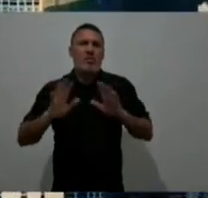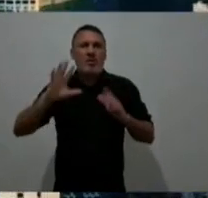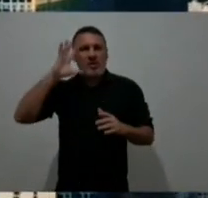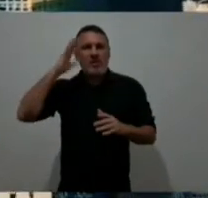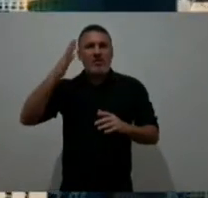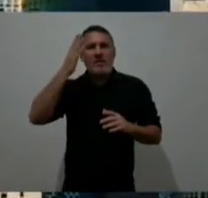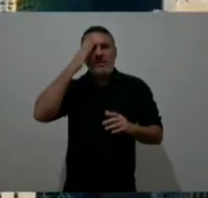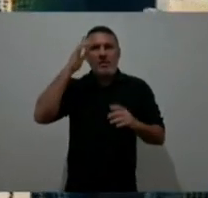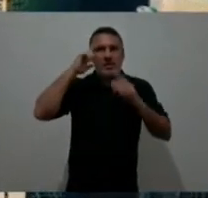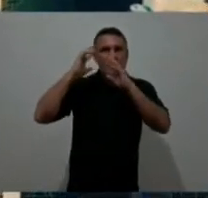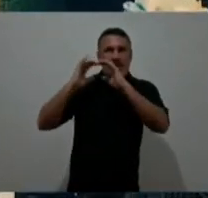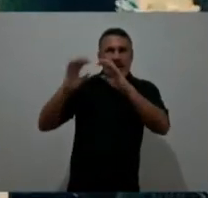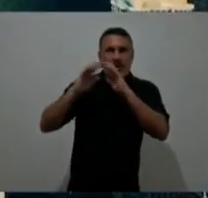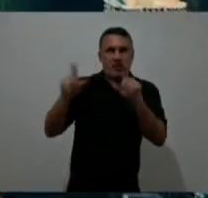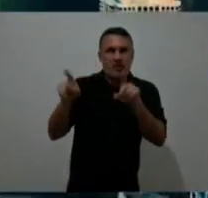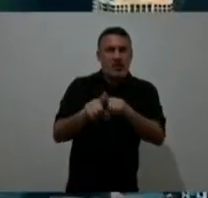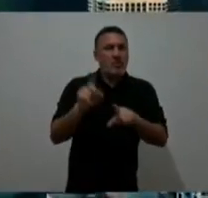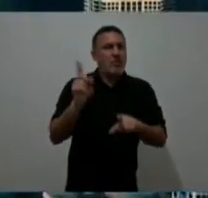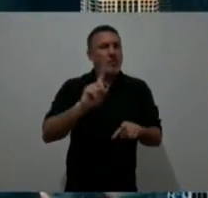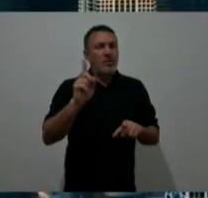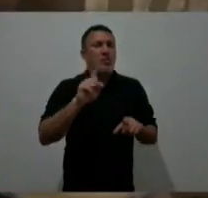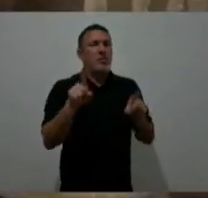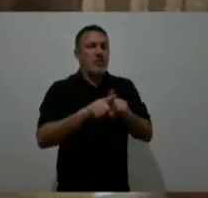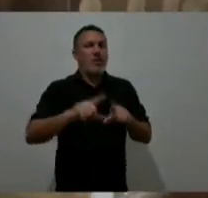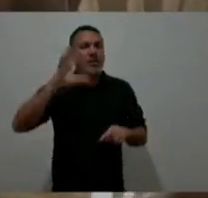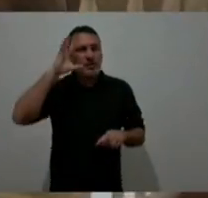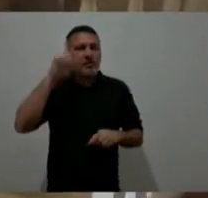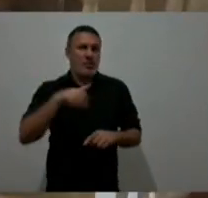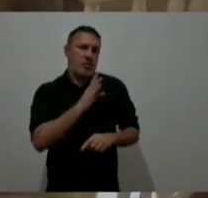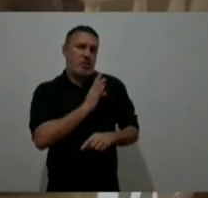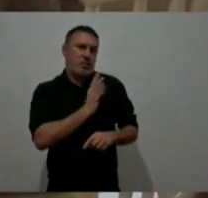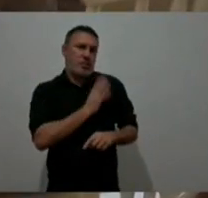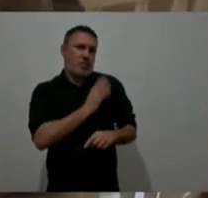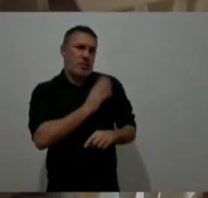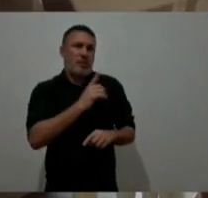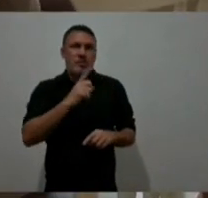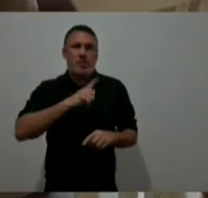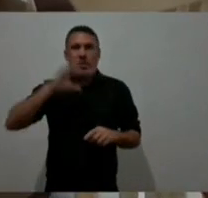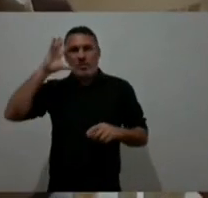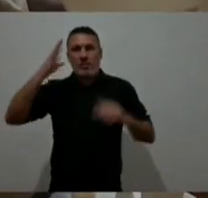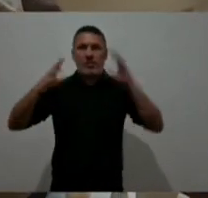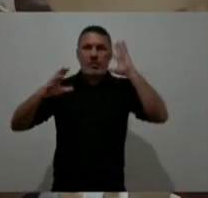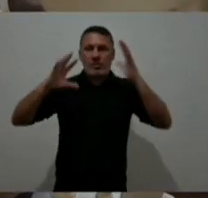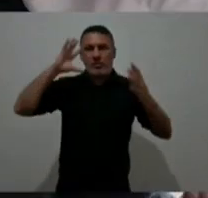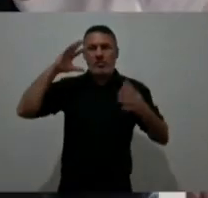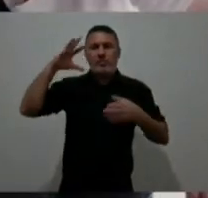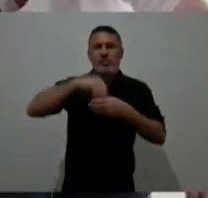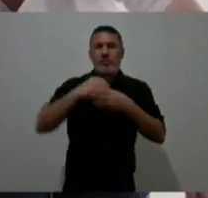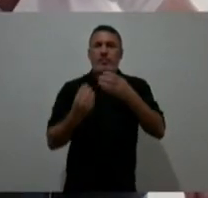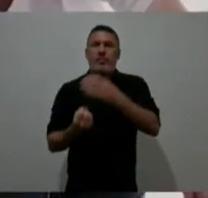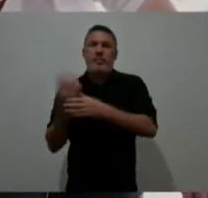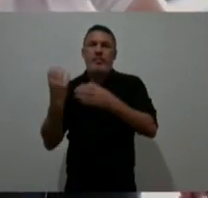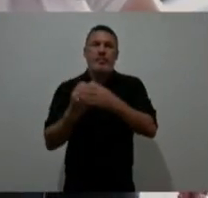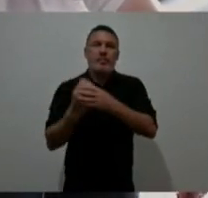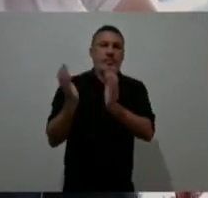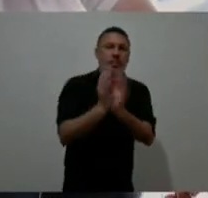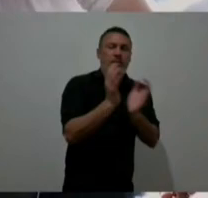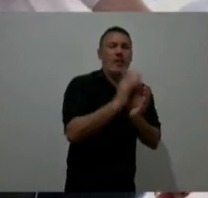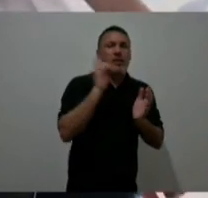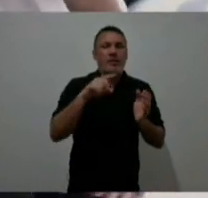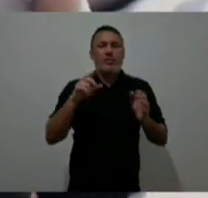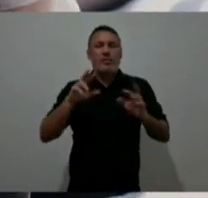nosso coração. E através destas soluções, pretendemos criar um lugar para se viver, onde encontramos o